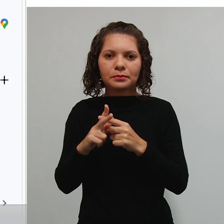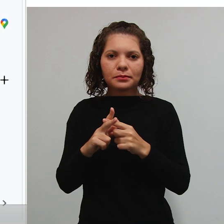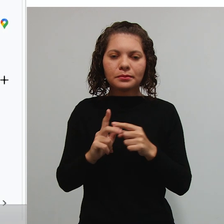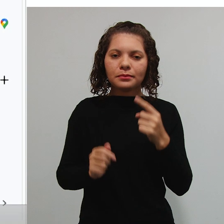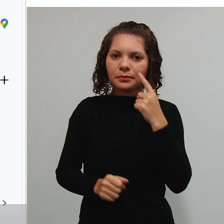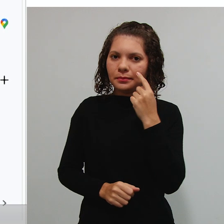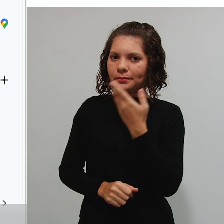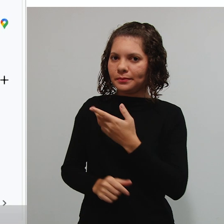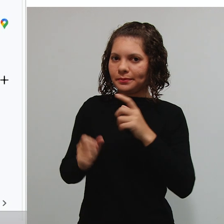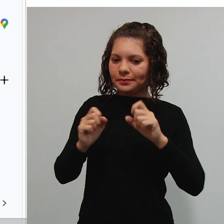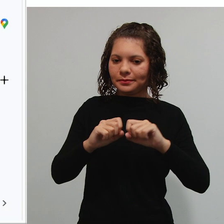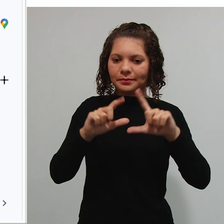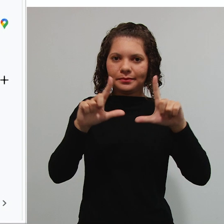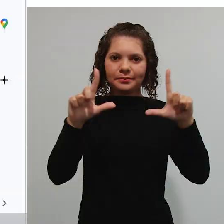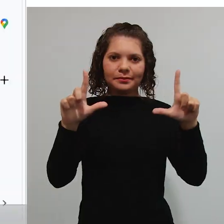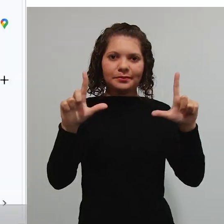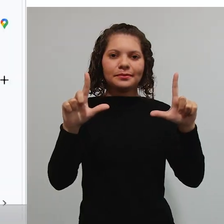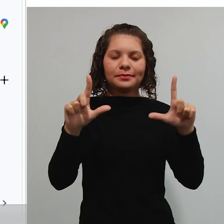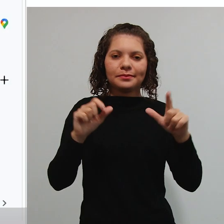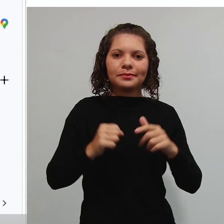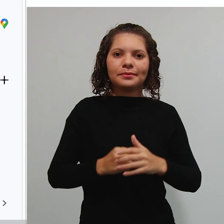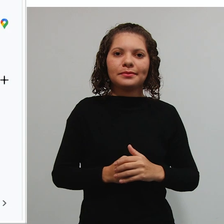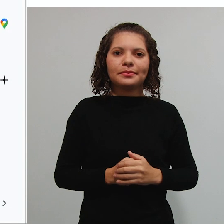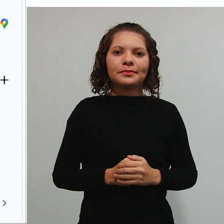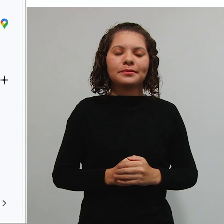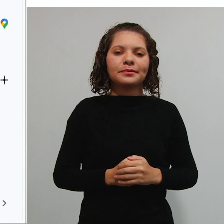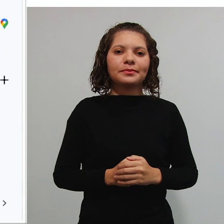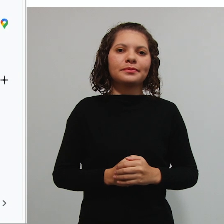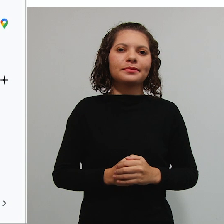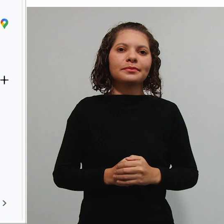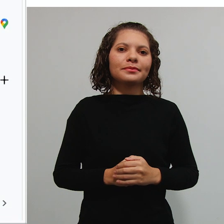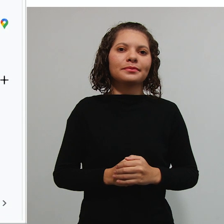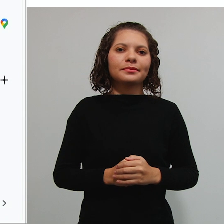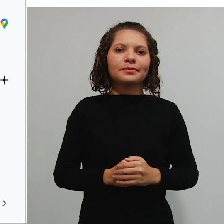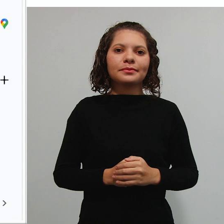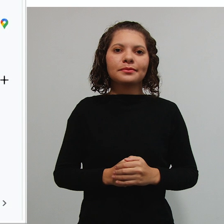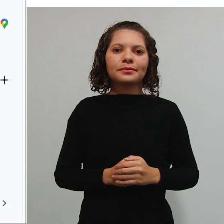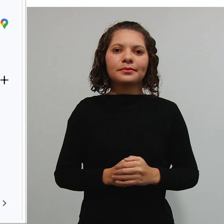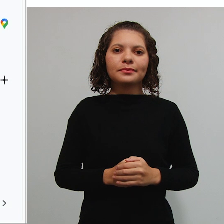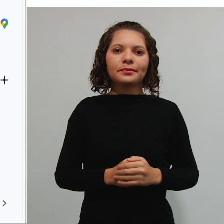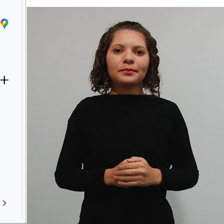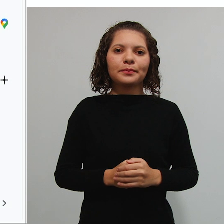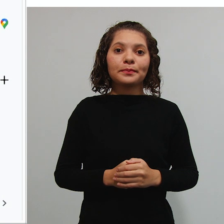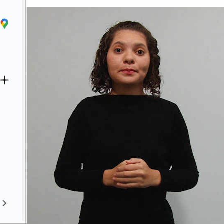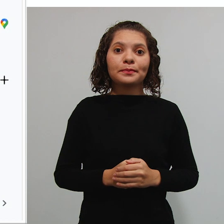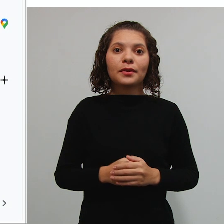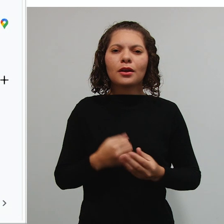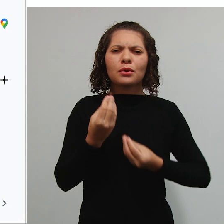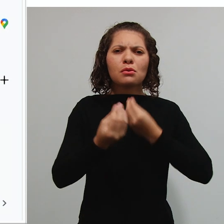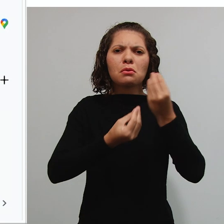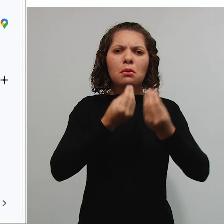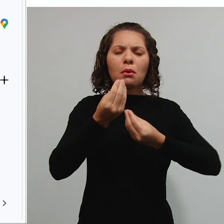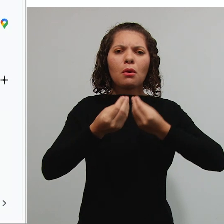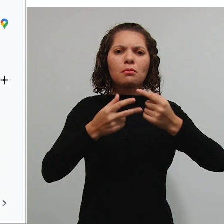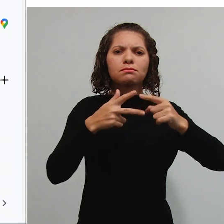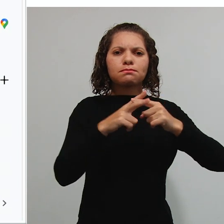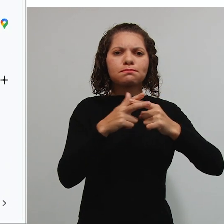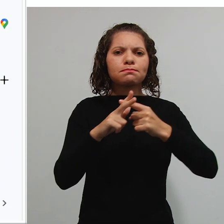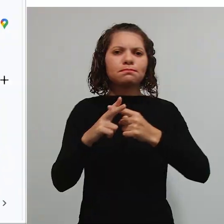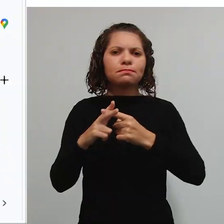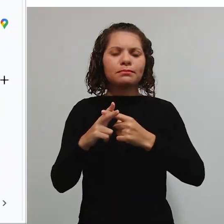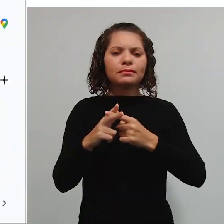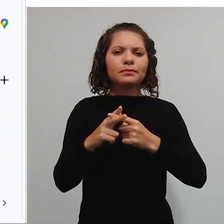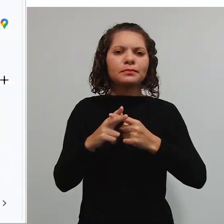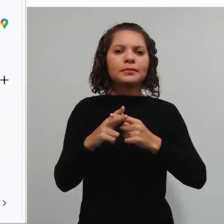vou deixar aqui maior só para gente, porque senão não fica difícil da gente ver, né? A gente não vai ver nada, pronto. Então, para formatar o resumo, cadê?